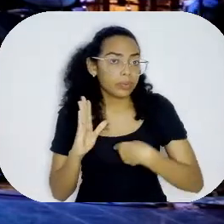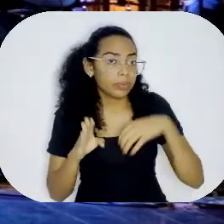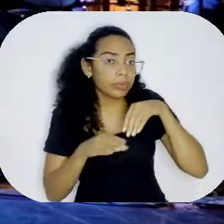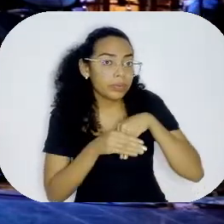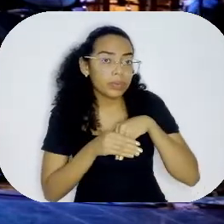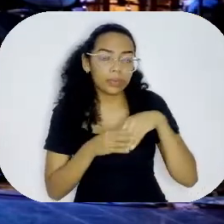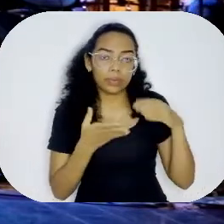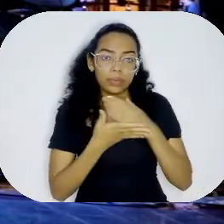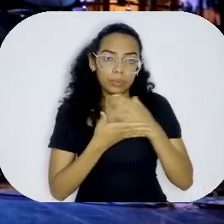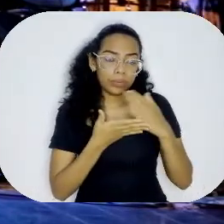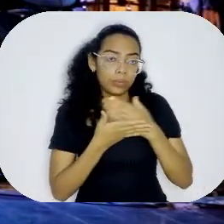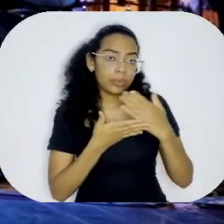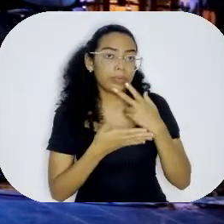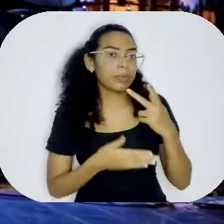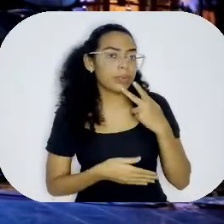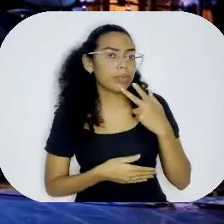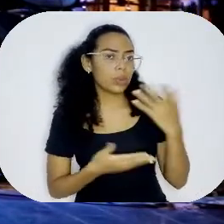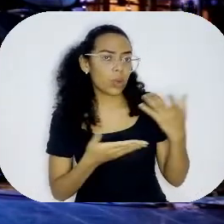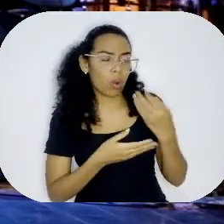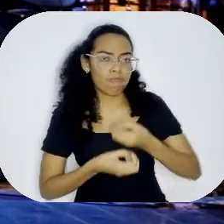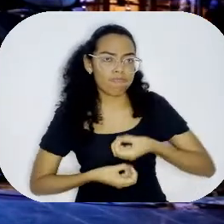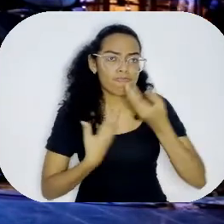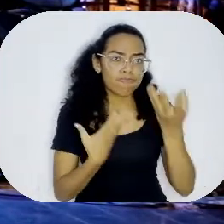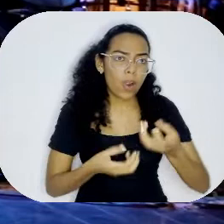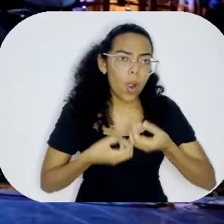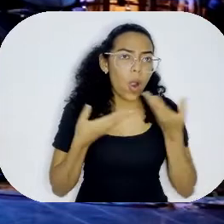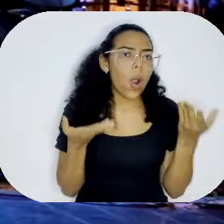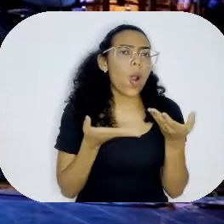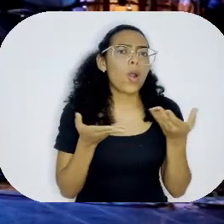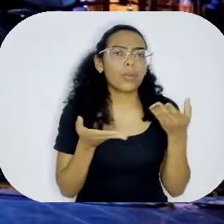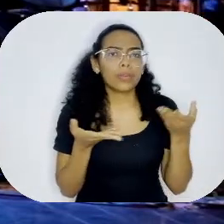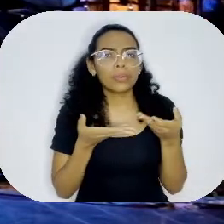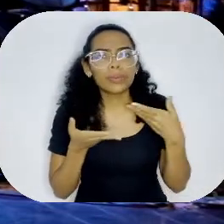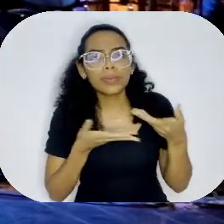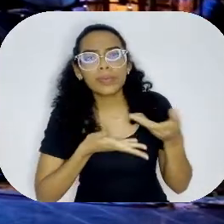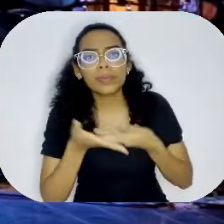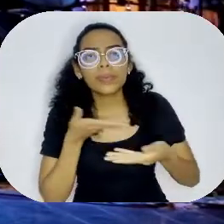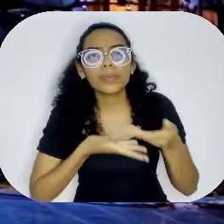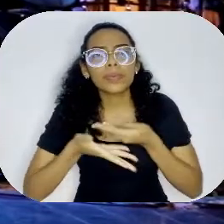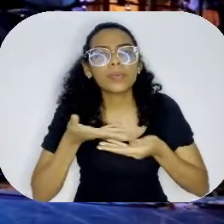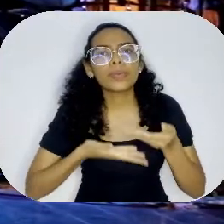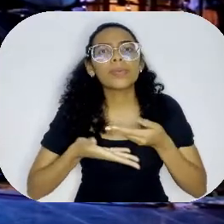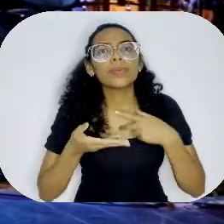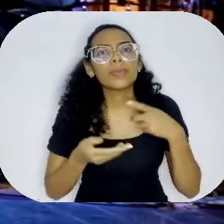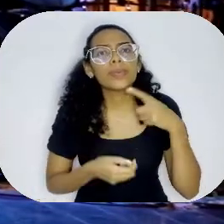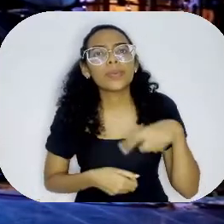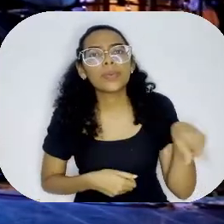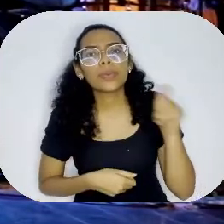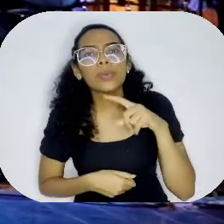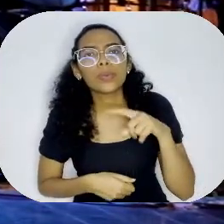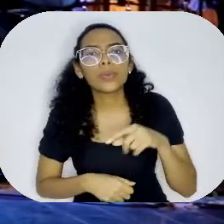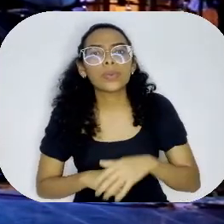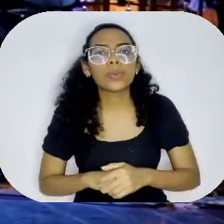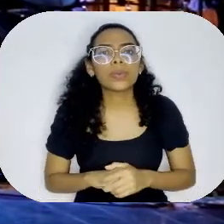esses poetas, alguns se prontificaram a declamar uma poesia aqui hoje, participar ativamente. Já que é um ensaio interativo, ao invés de estar aqui, vão declamar aqui os seus